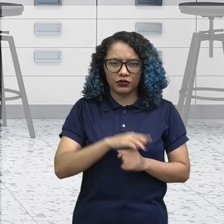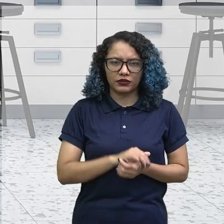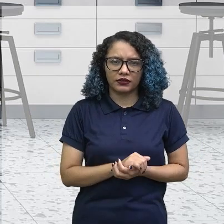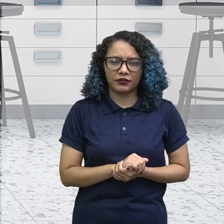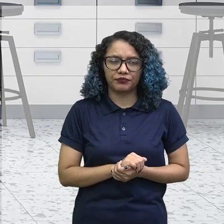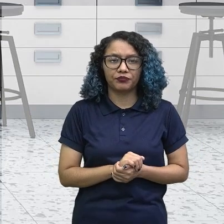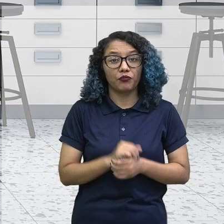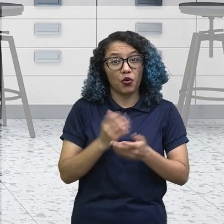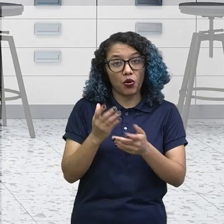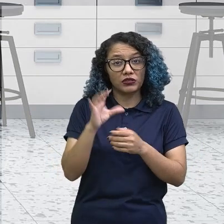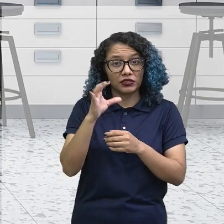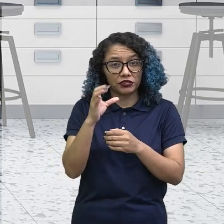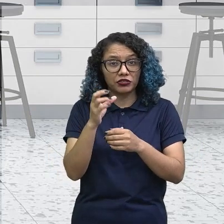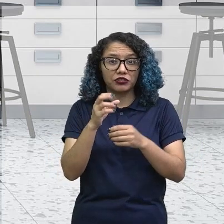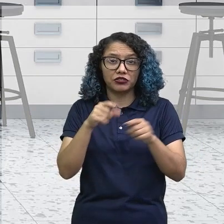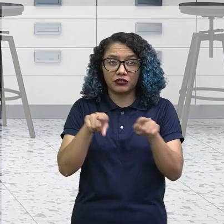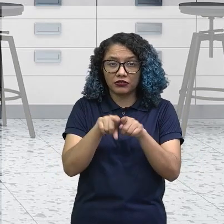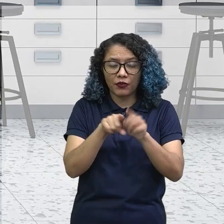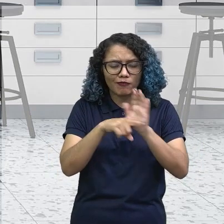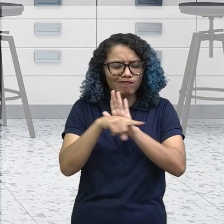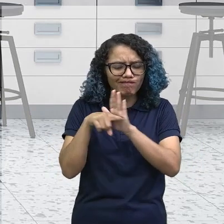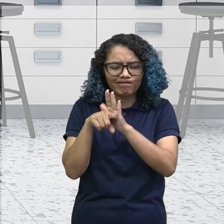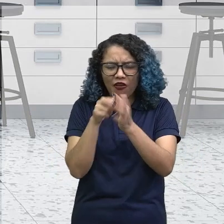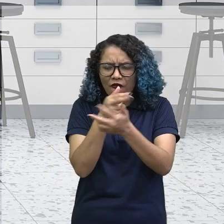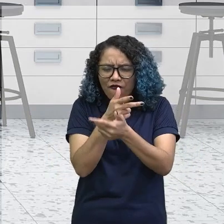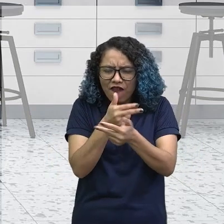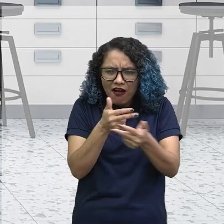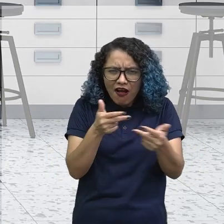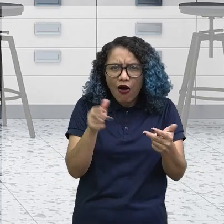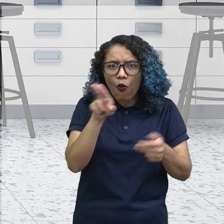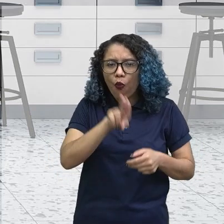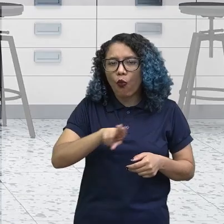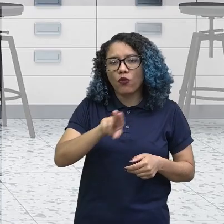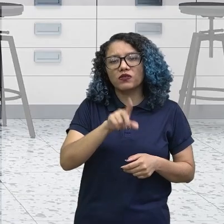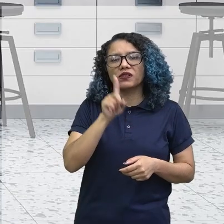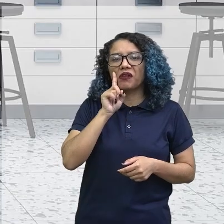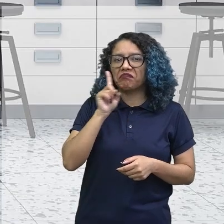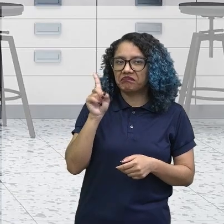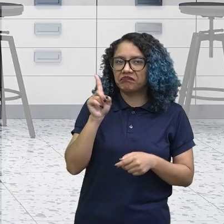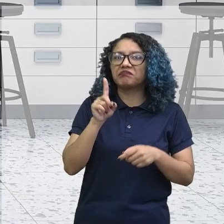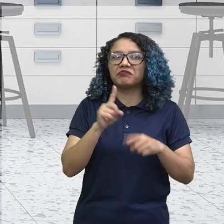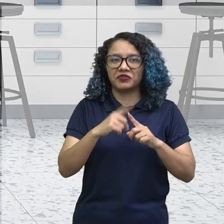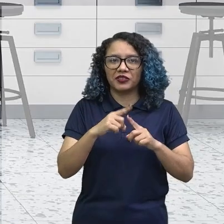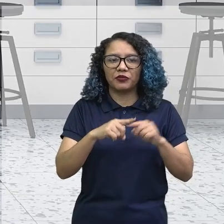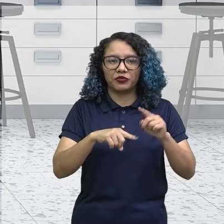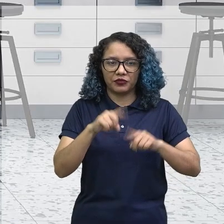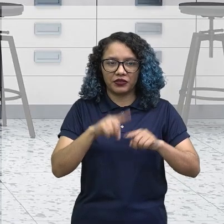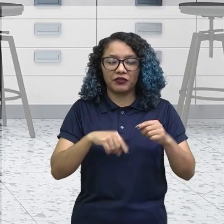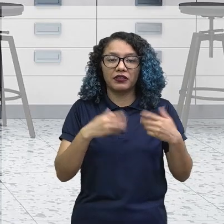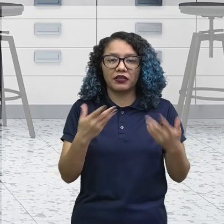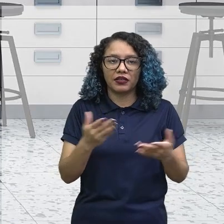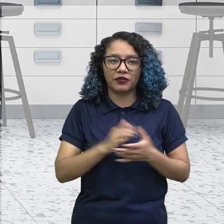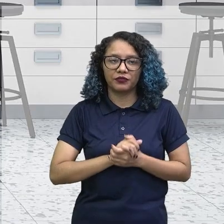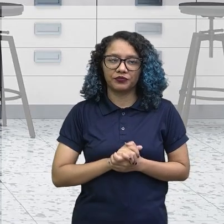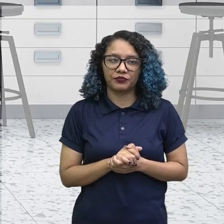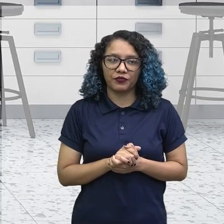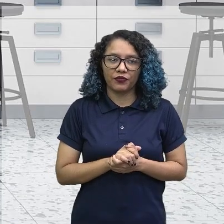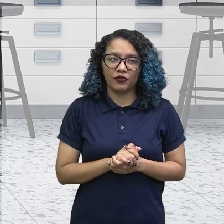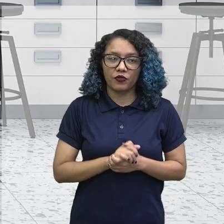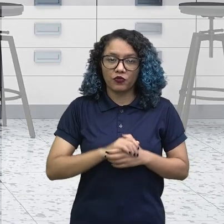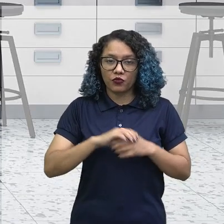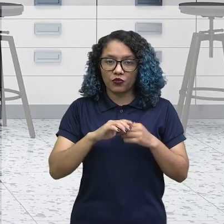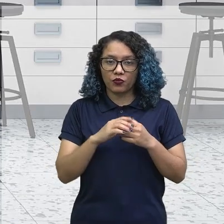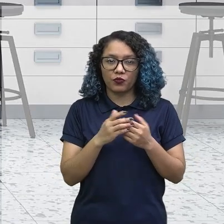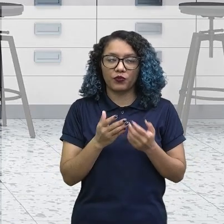de cientistas e pesquisadores, né? Então, o objetivo desse laboratório, o objetivo de falar da